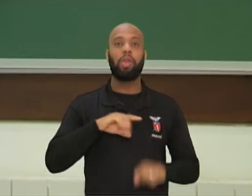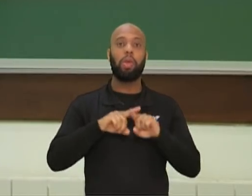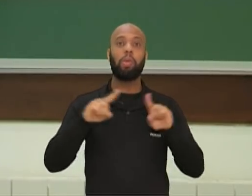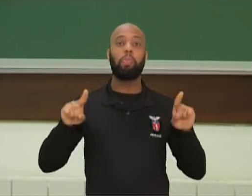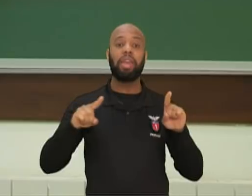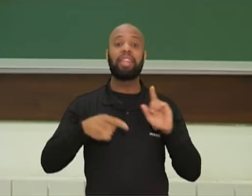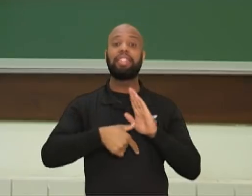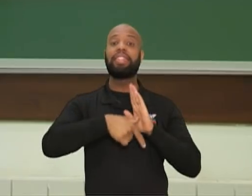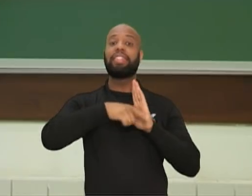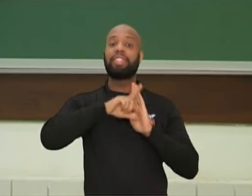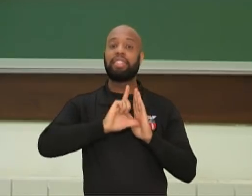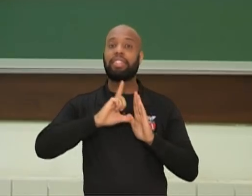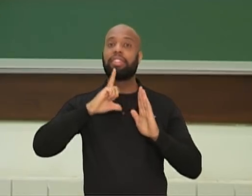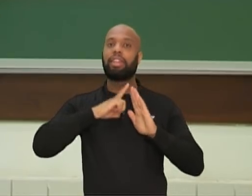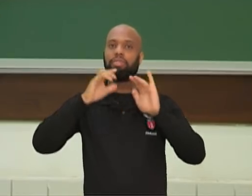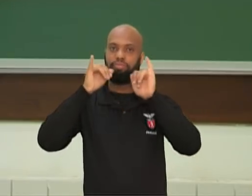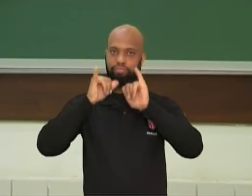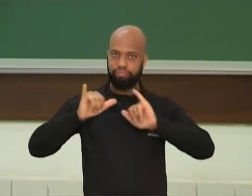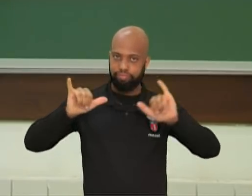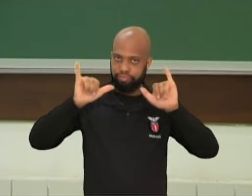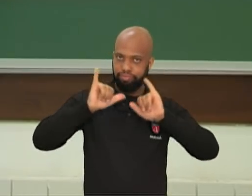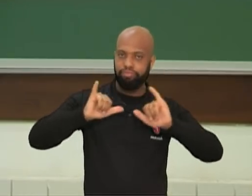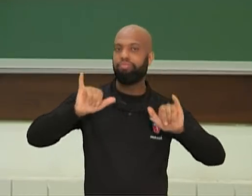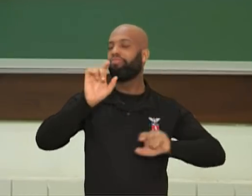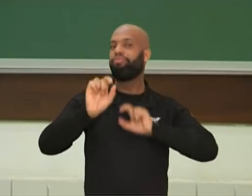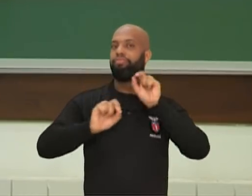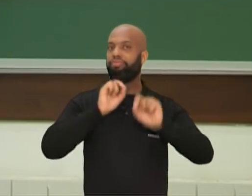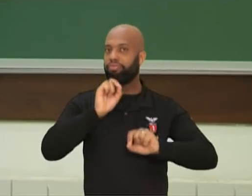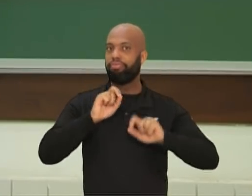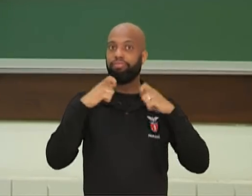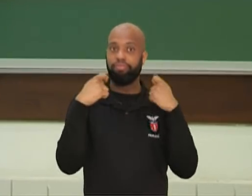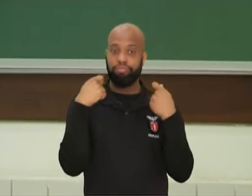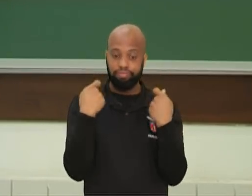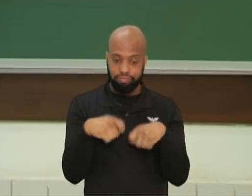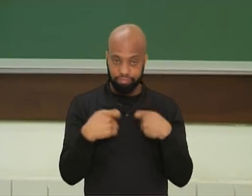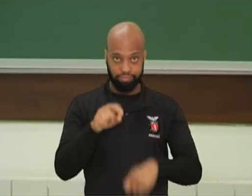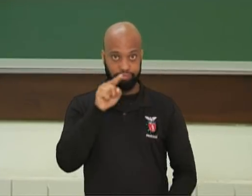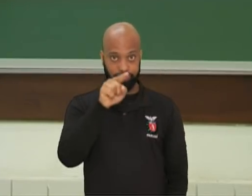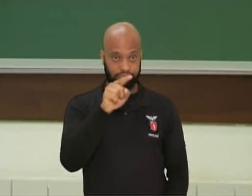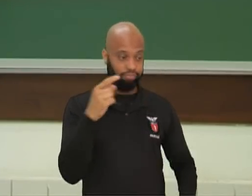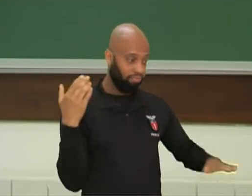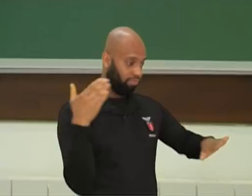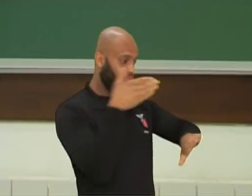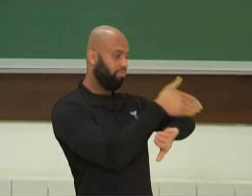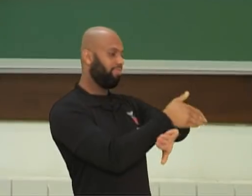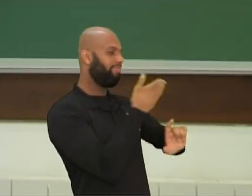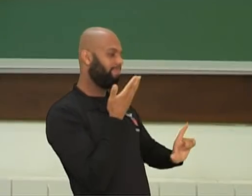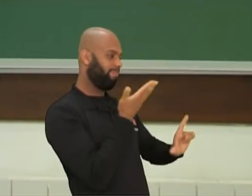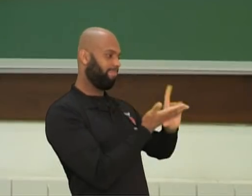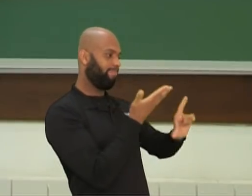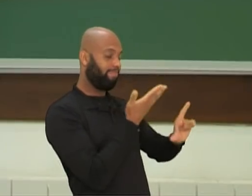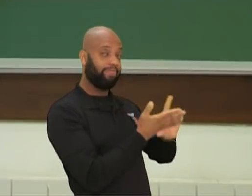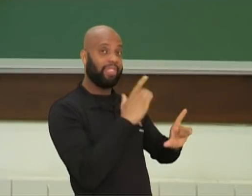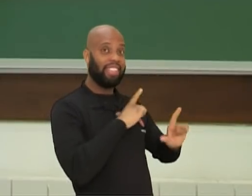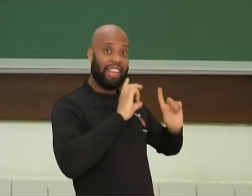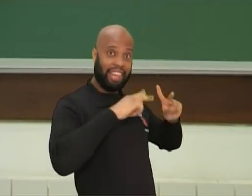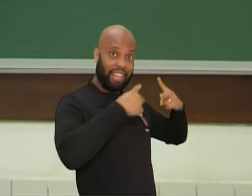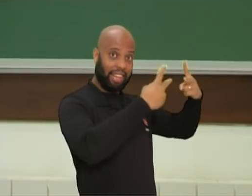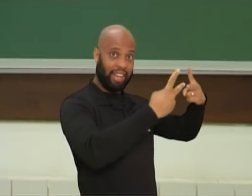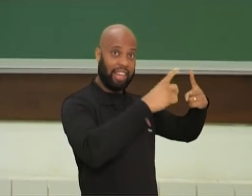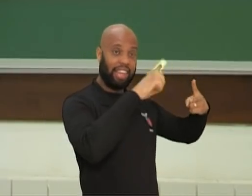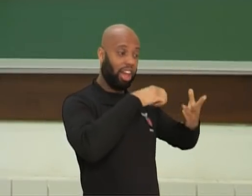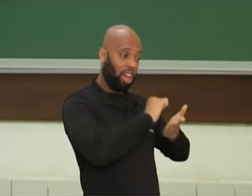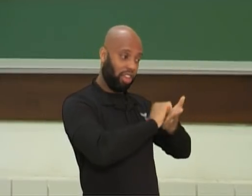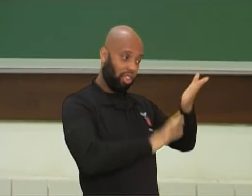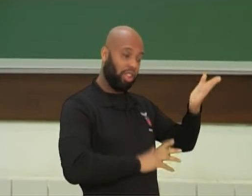nós iniciarmos a aula, eu gostaria de lembrá-los o quê? Vocês vão entrar no Classroom e vocês vão marcar a presença